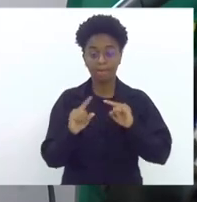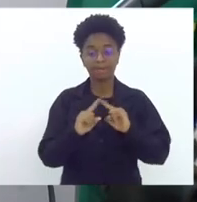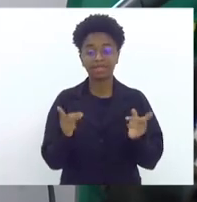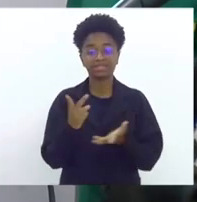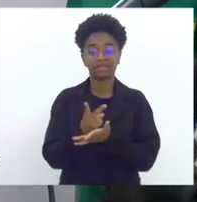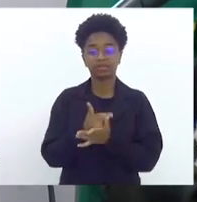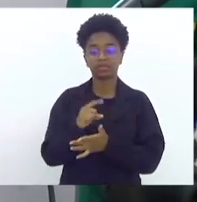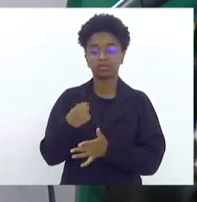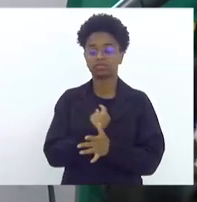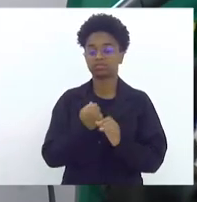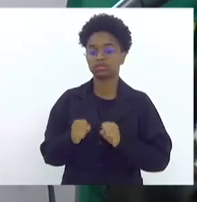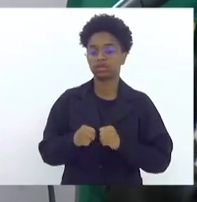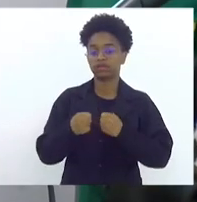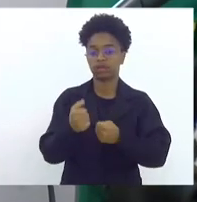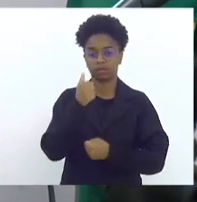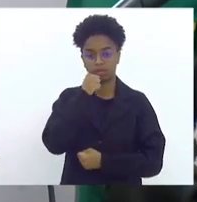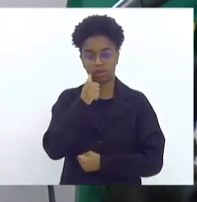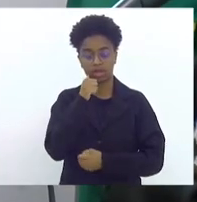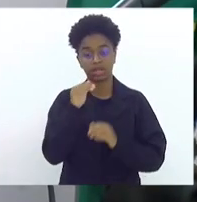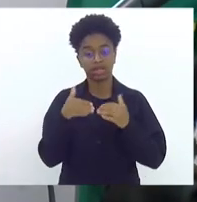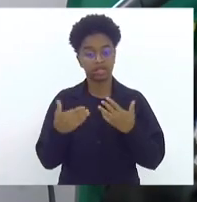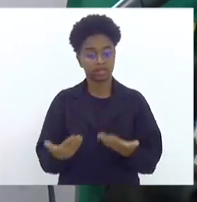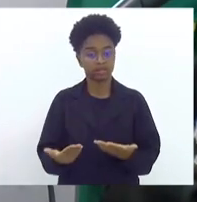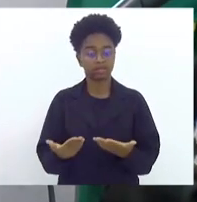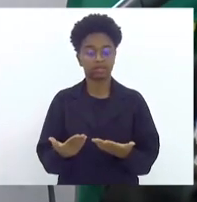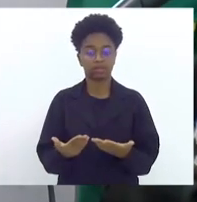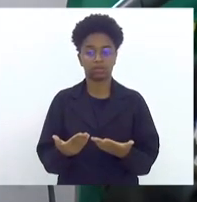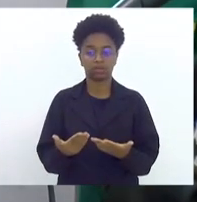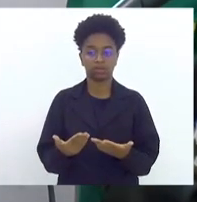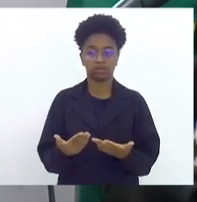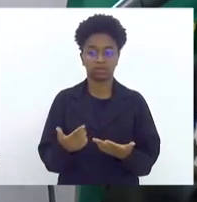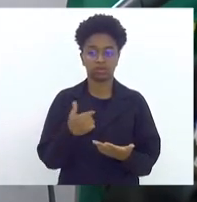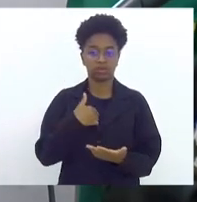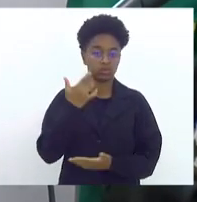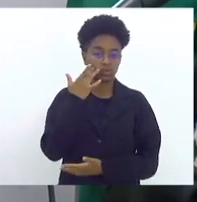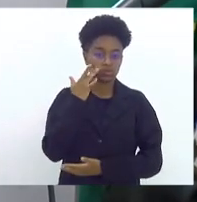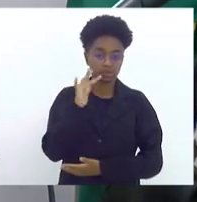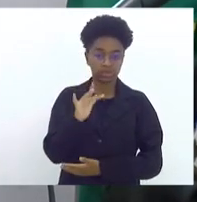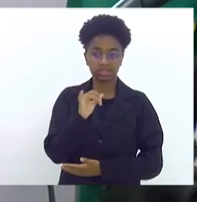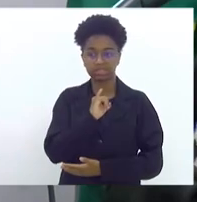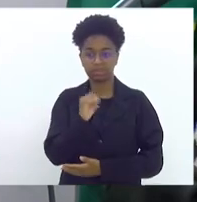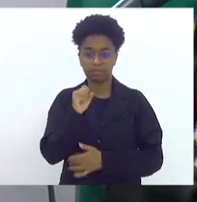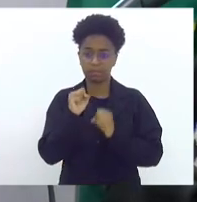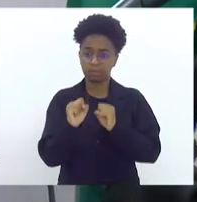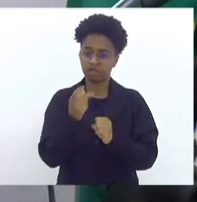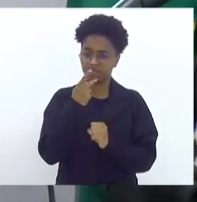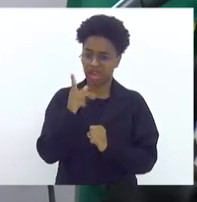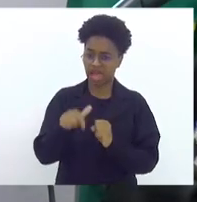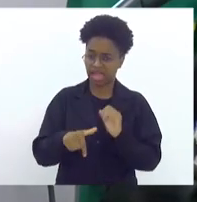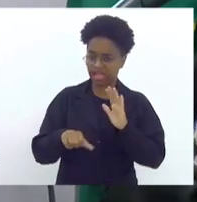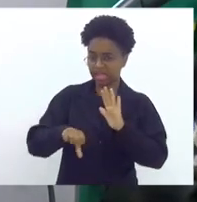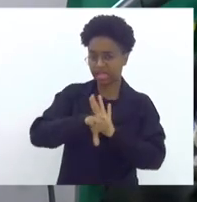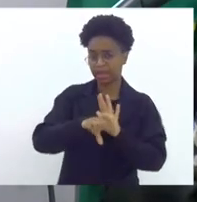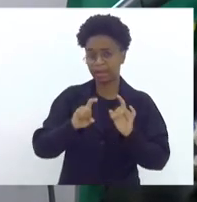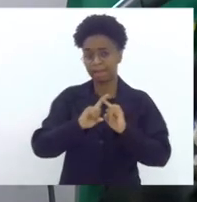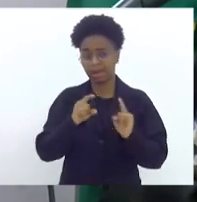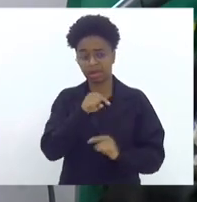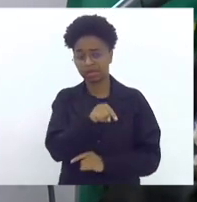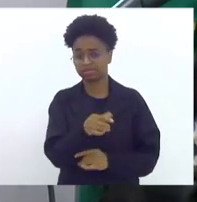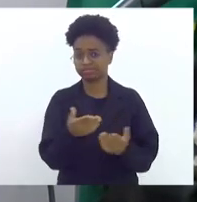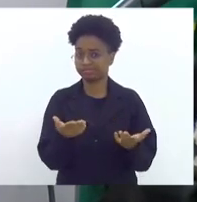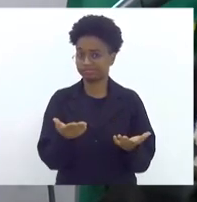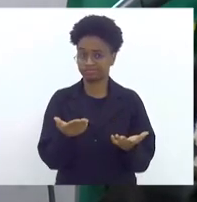sempre defender as mulheres Então isso é não sei se pode se falar que é um crime aqui mas o que ela foi